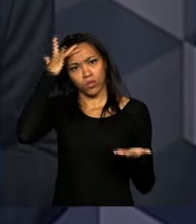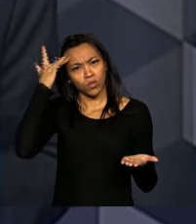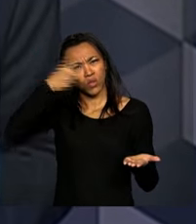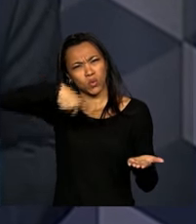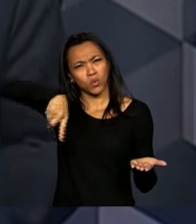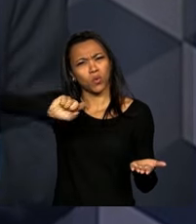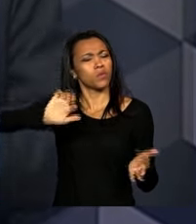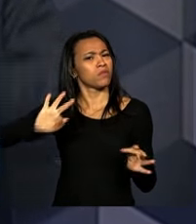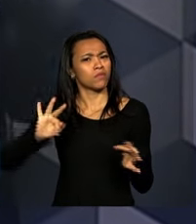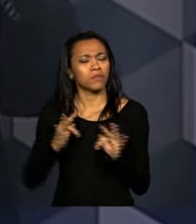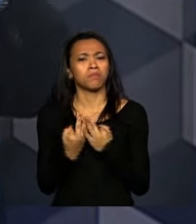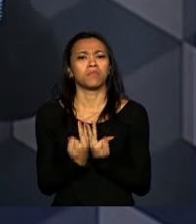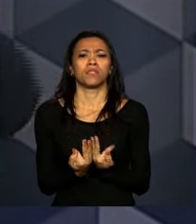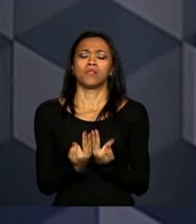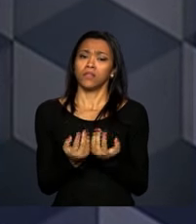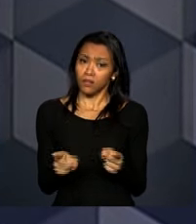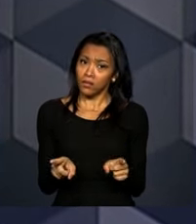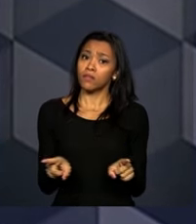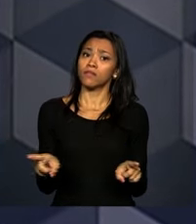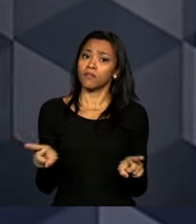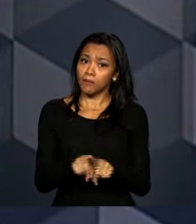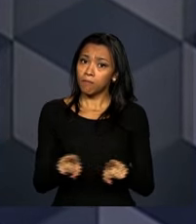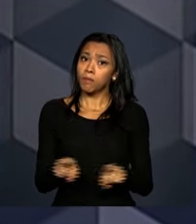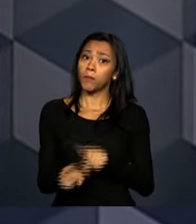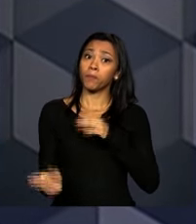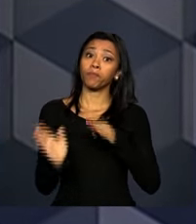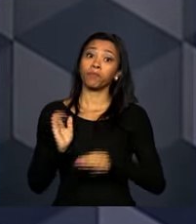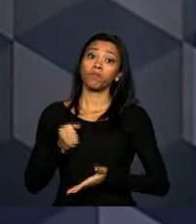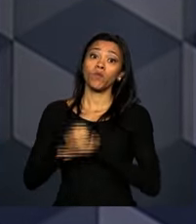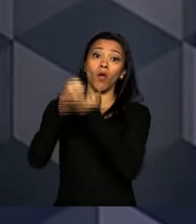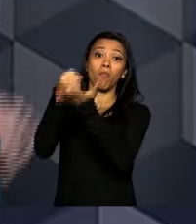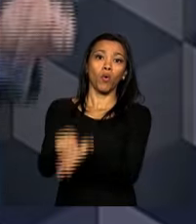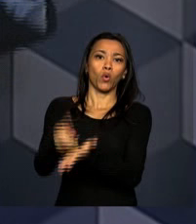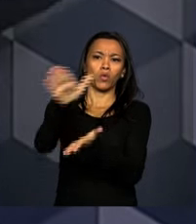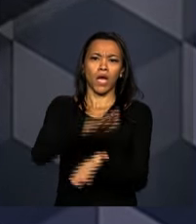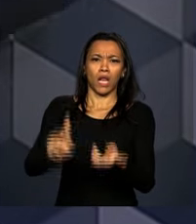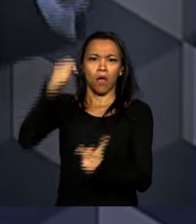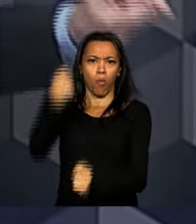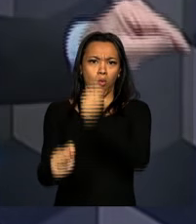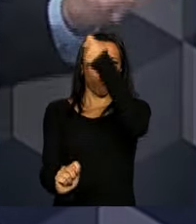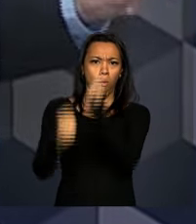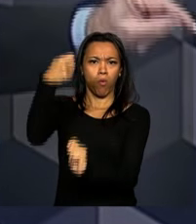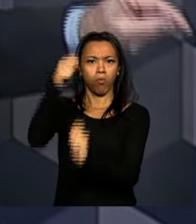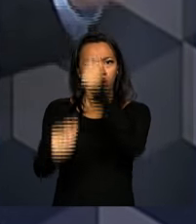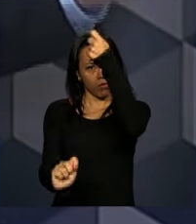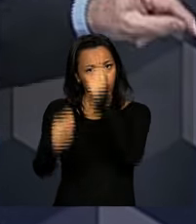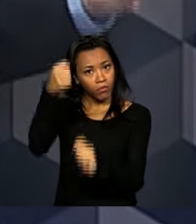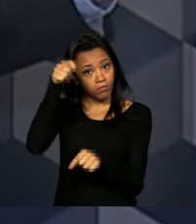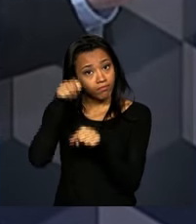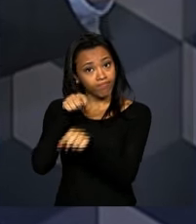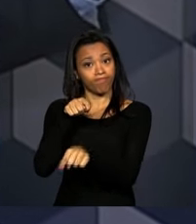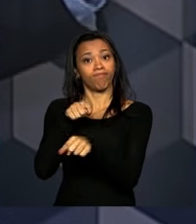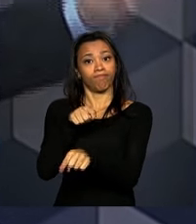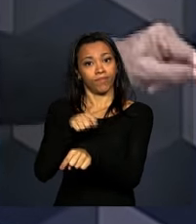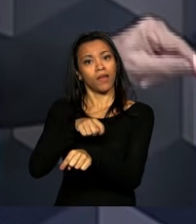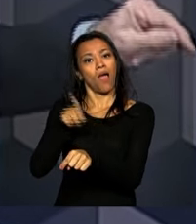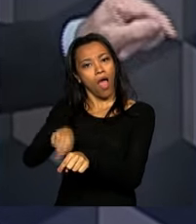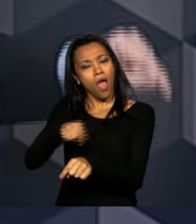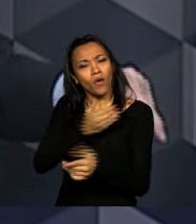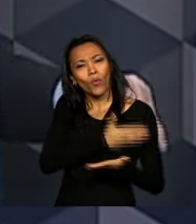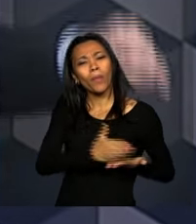das famílias e também um apoio vigoroso à agroindústria. A agroindústria também a partir da